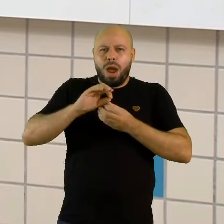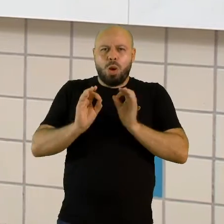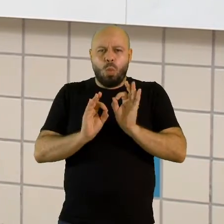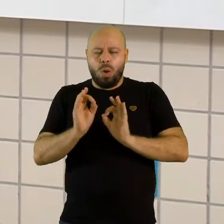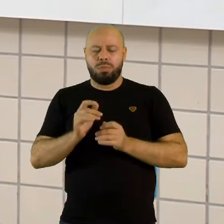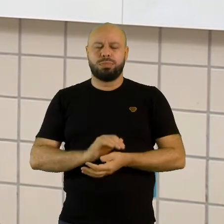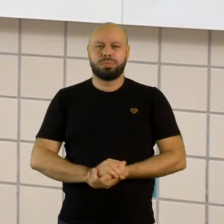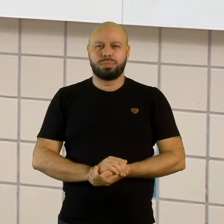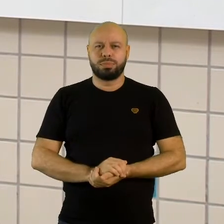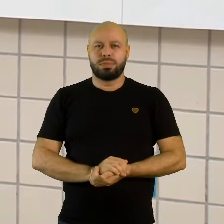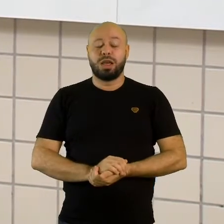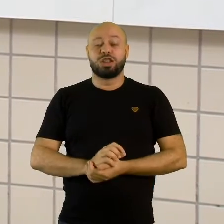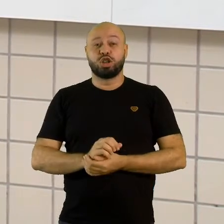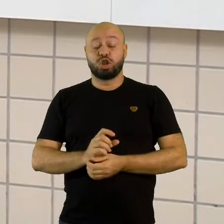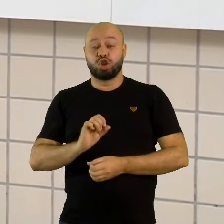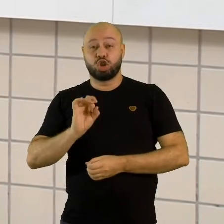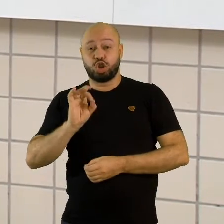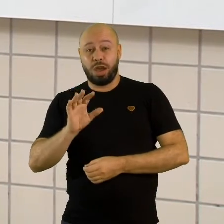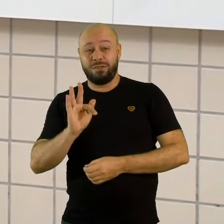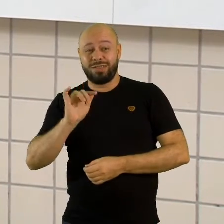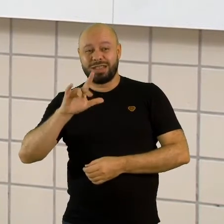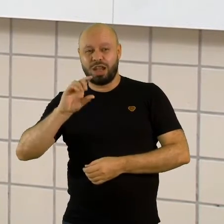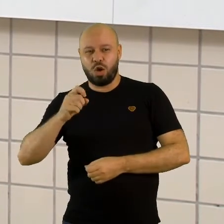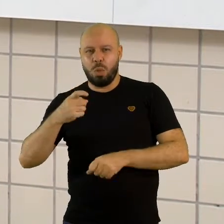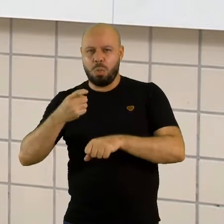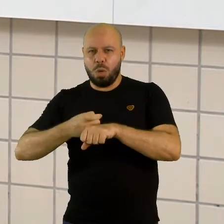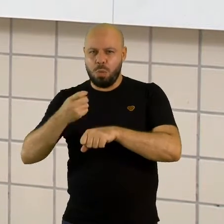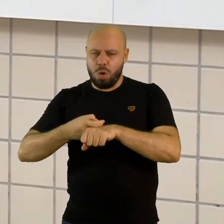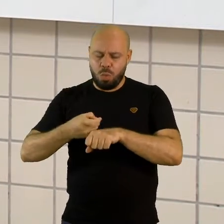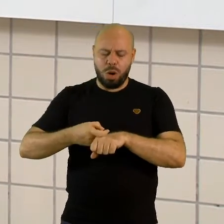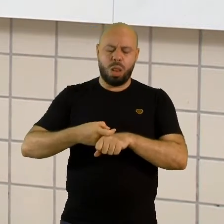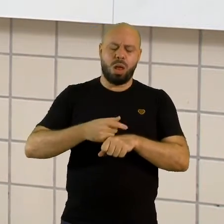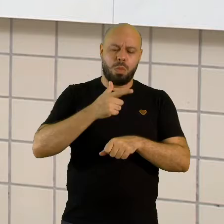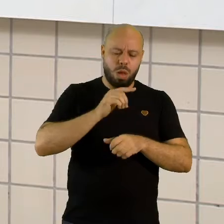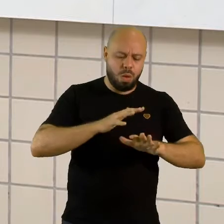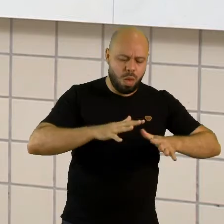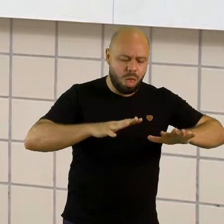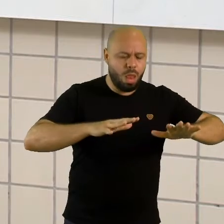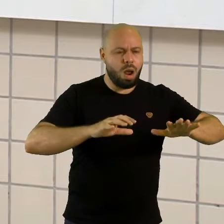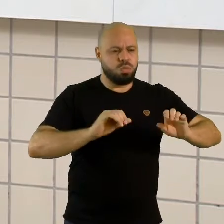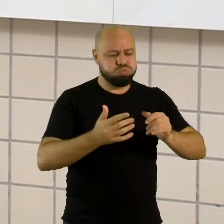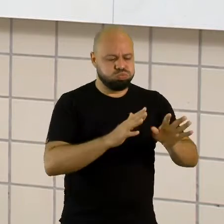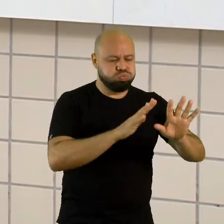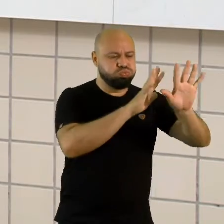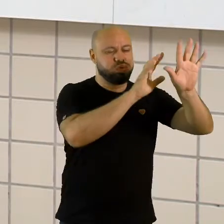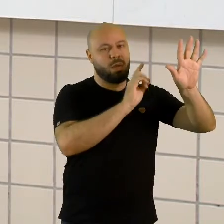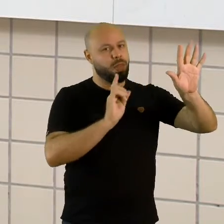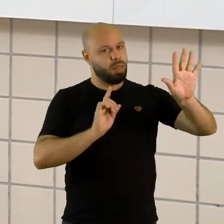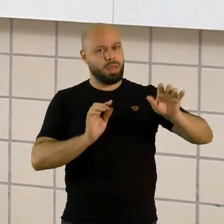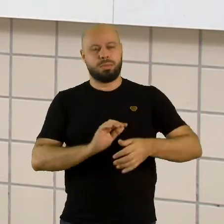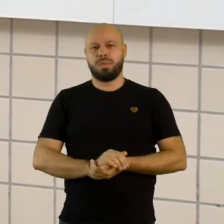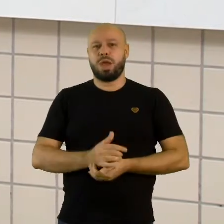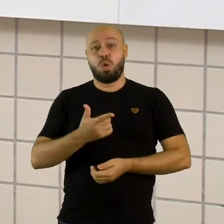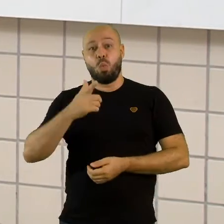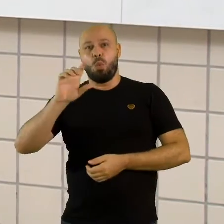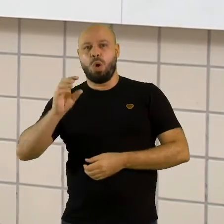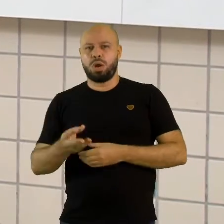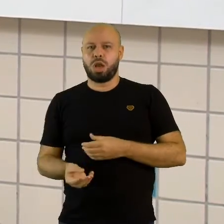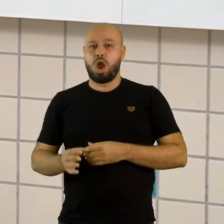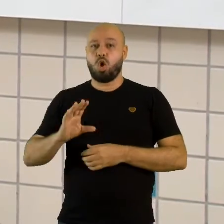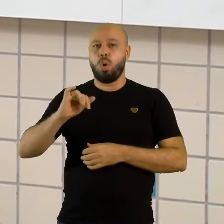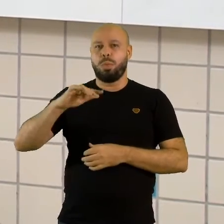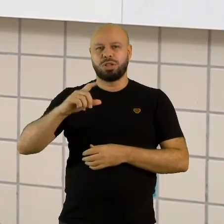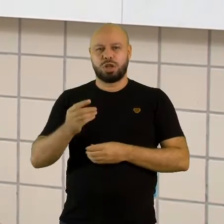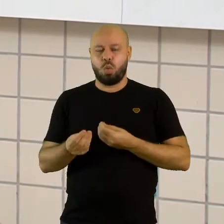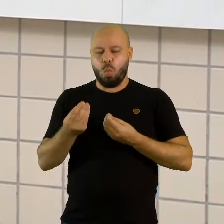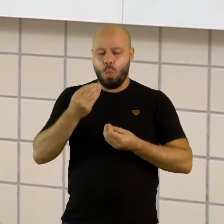Não apenas o estado físico da matéria, igual eu falei, que vai do sólido para o líquido, do líquido para o gasoso. A sua composição molecular também vai ser